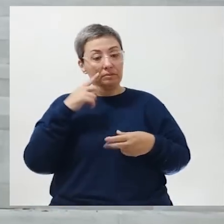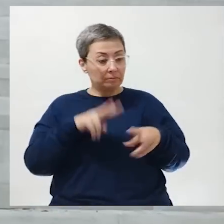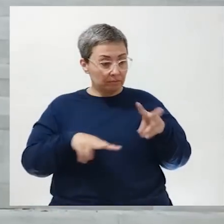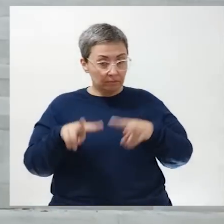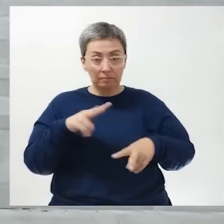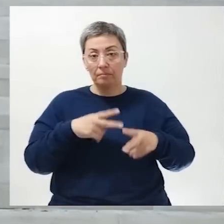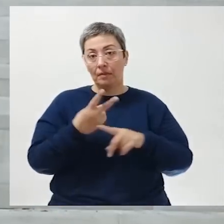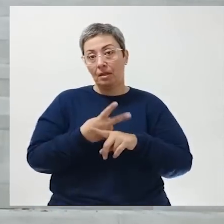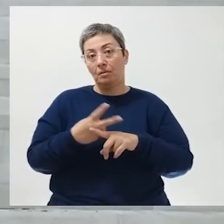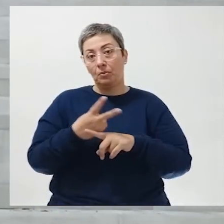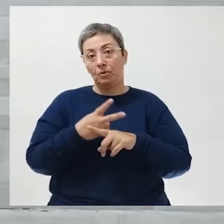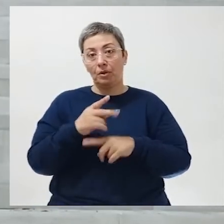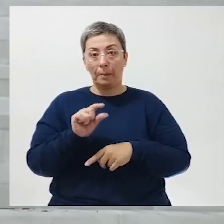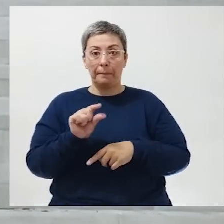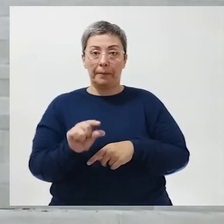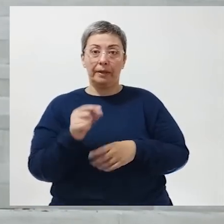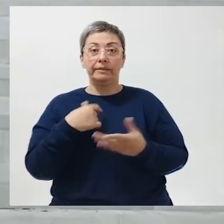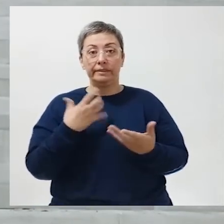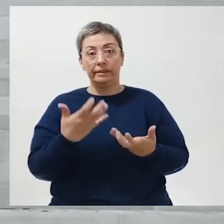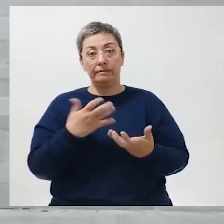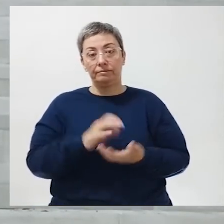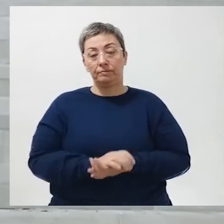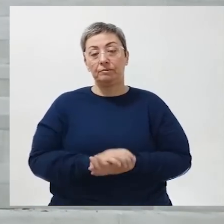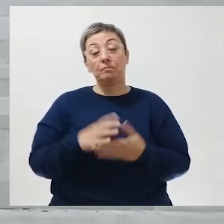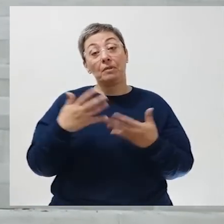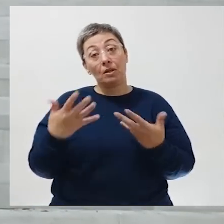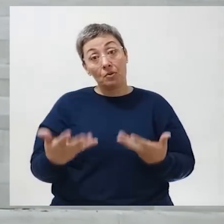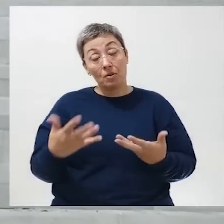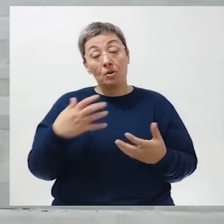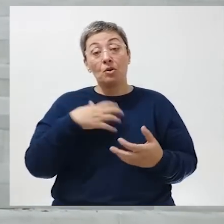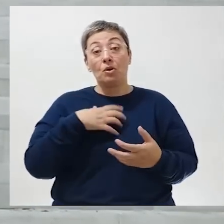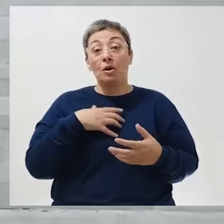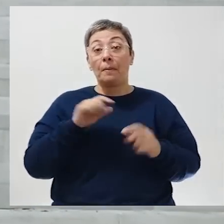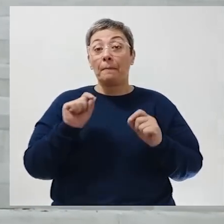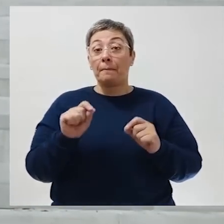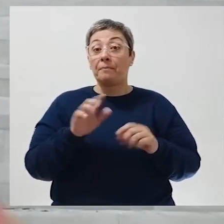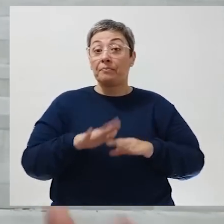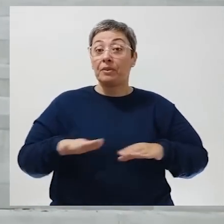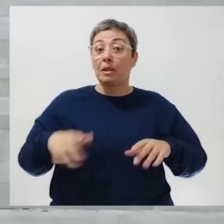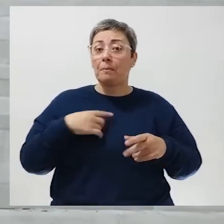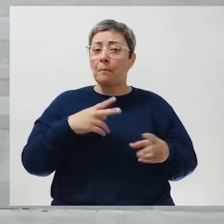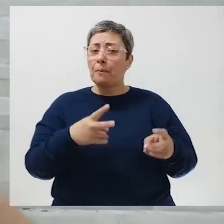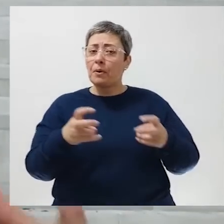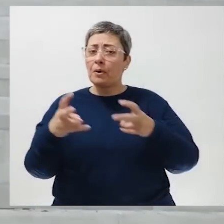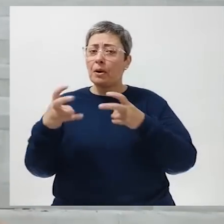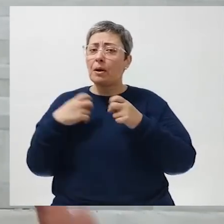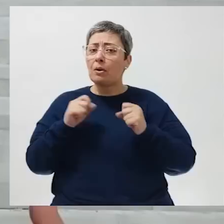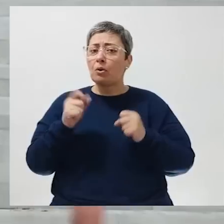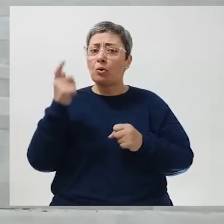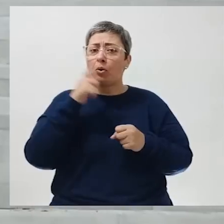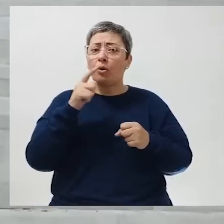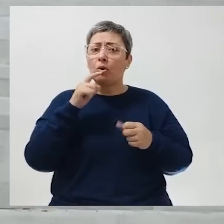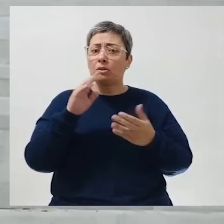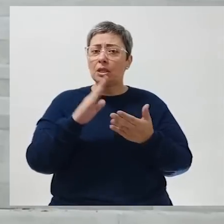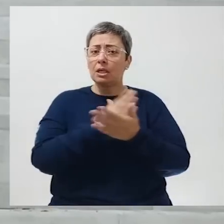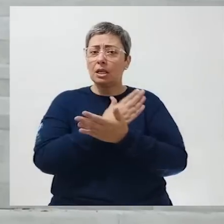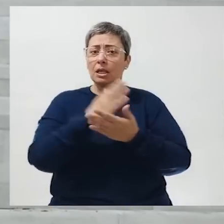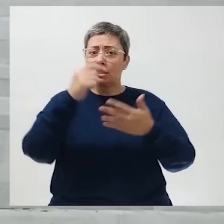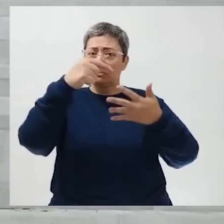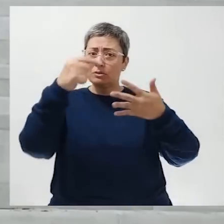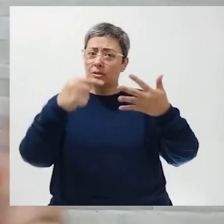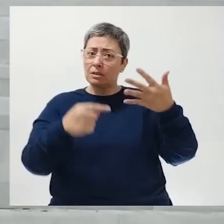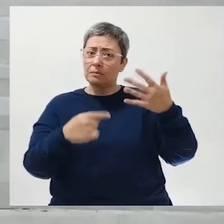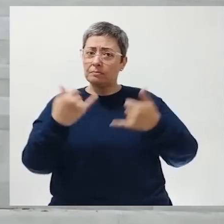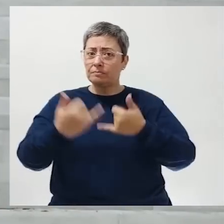para procurar aquela pecinha que ela quer. Dessa forma também, a criança começa a perceber que ela consegue classificar os seus